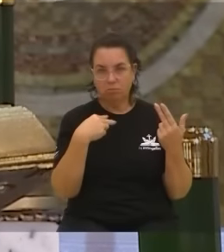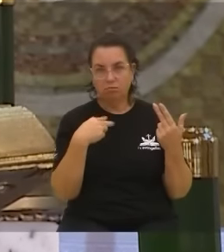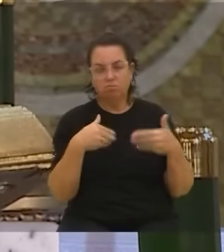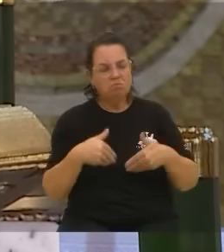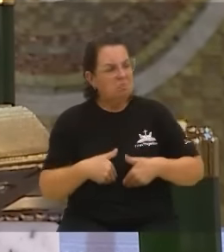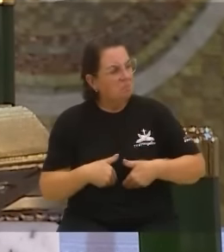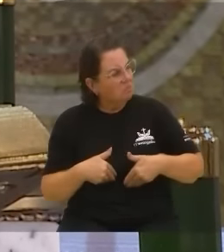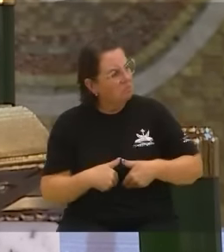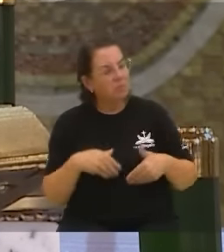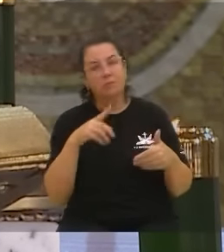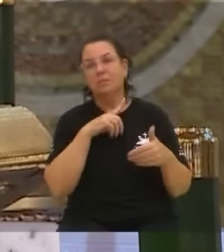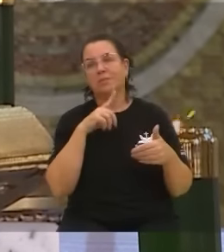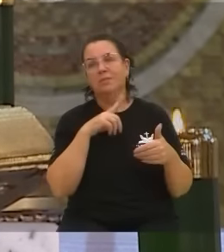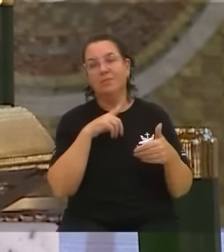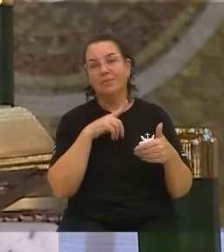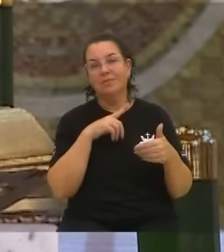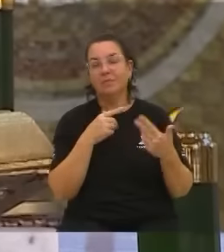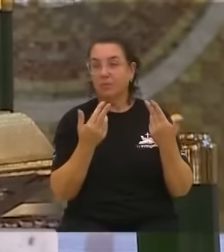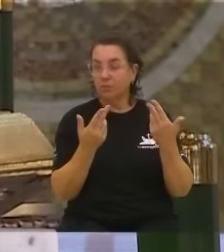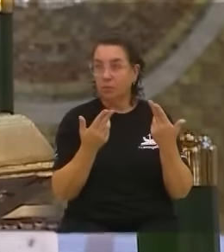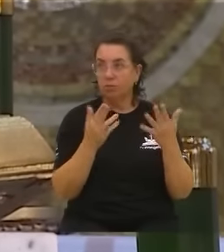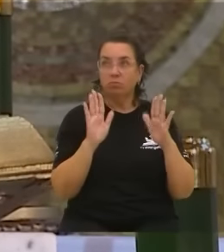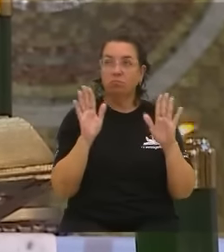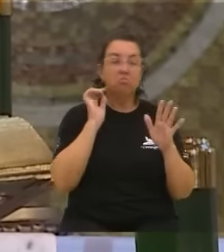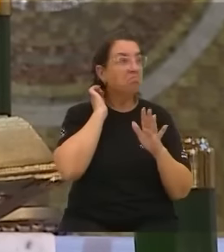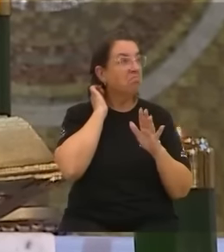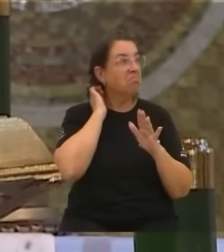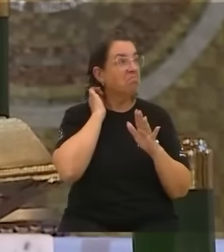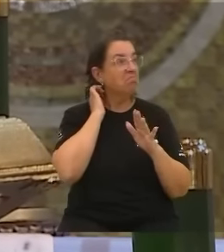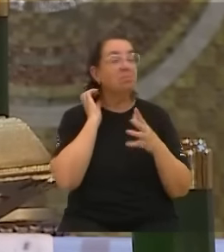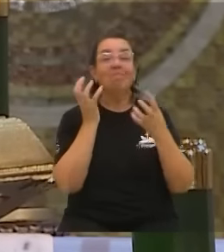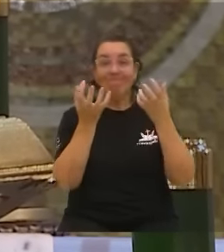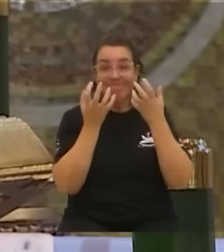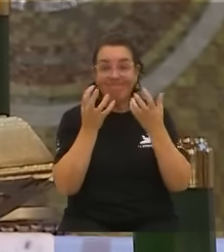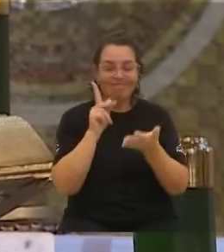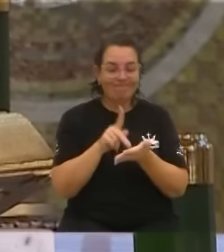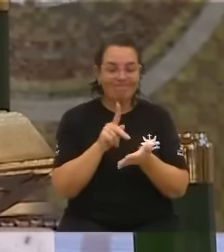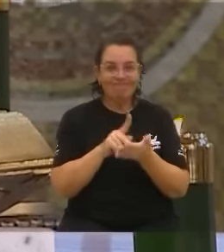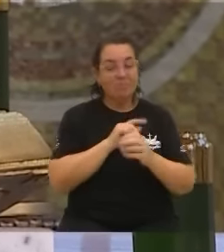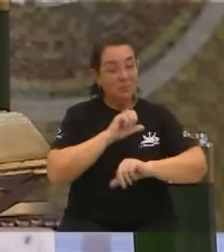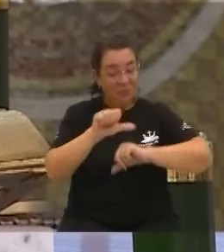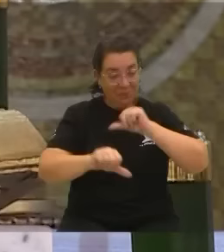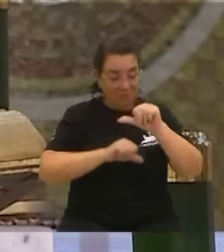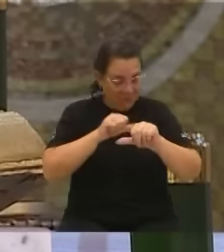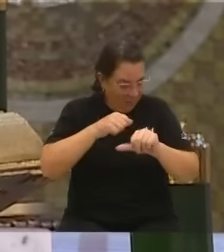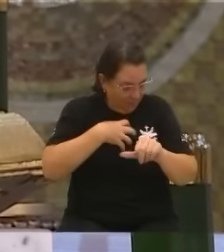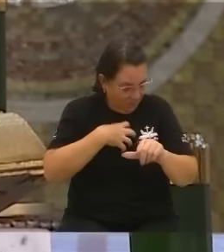faminto, é como se estivesse desejoso de mudança.